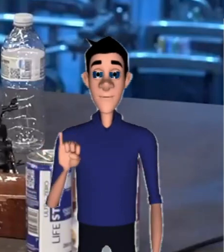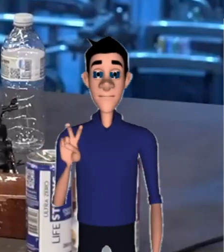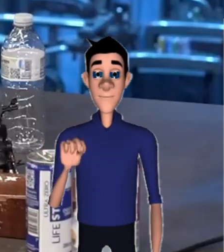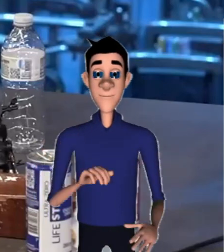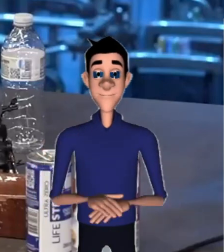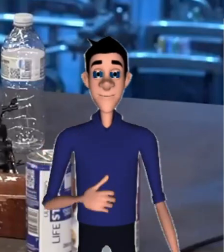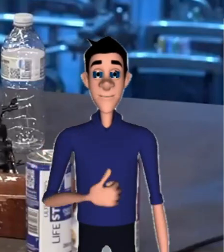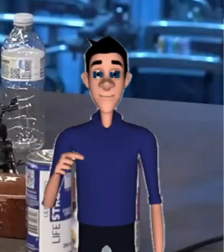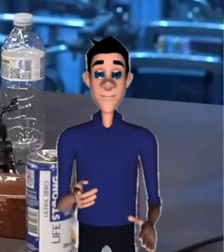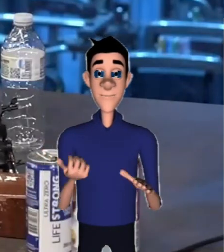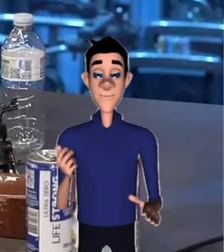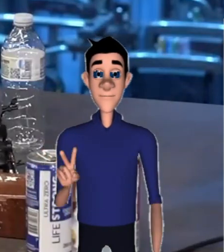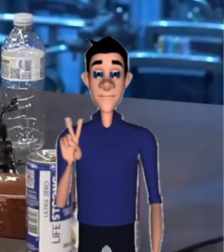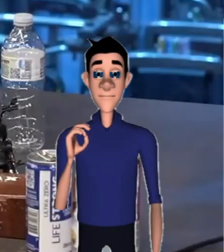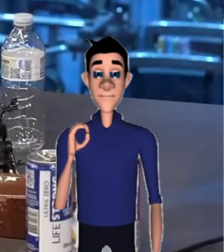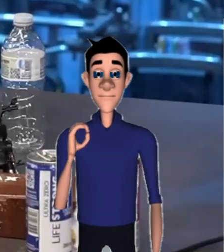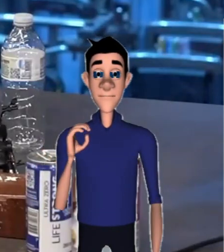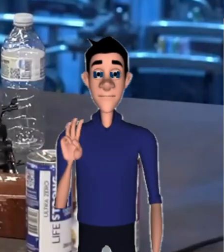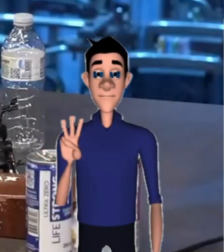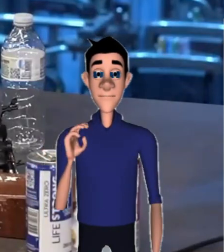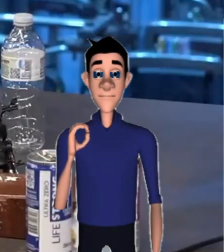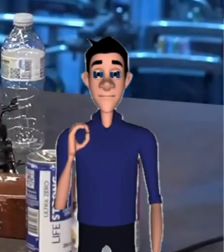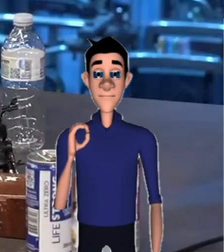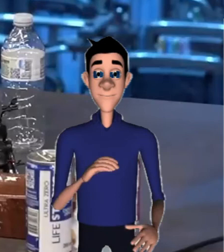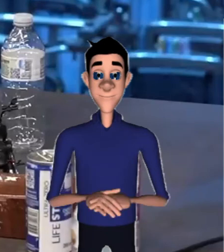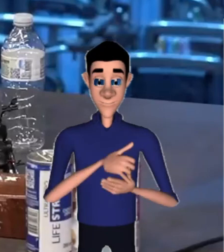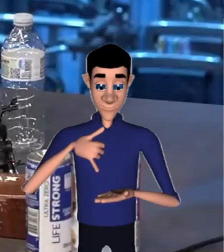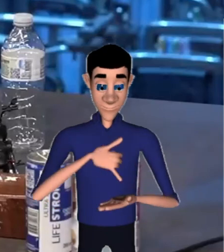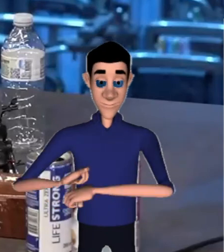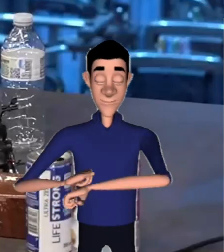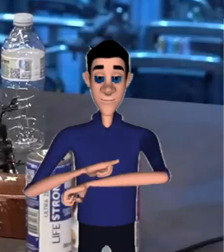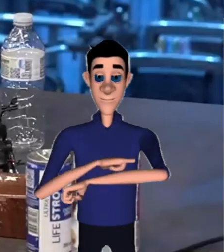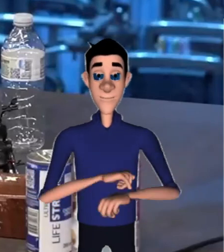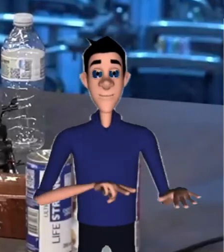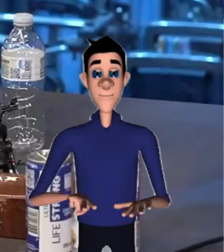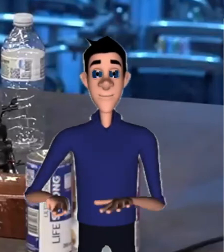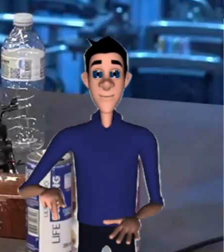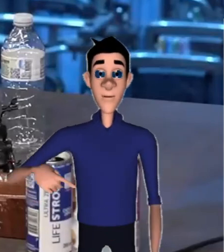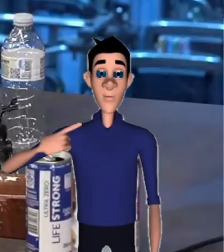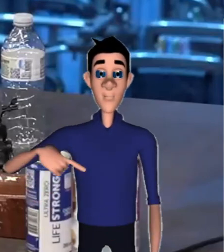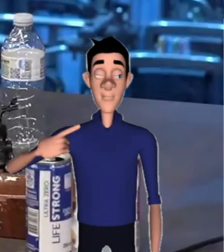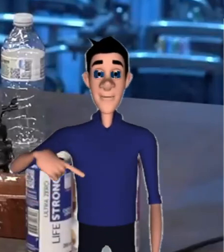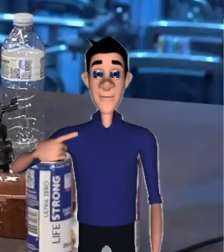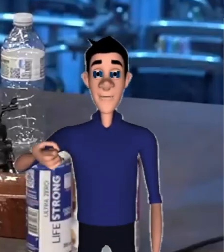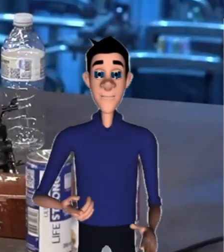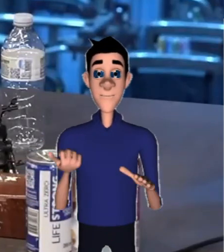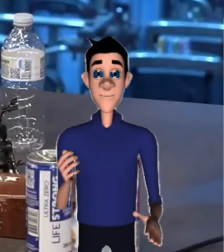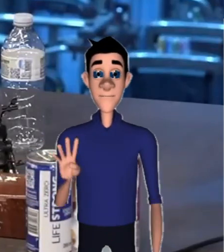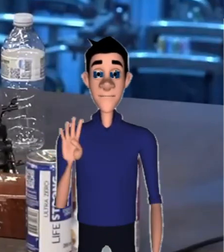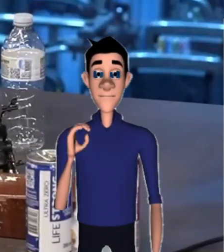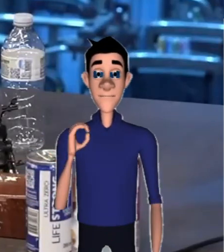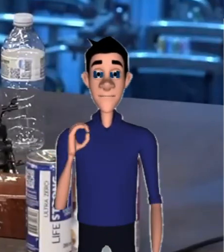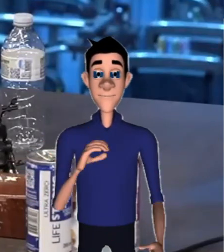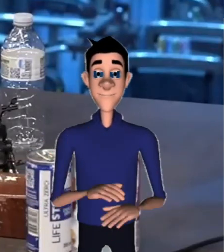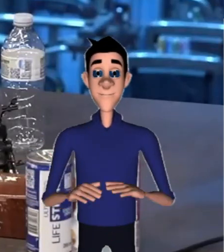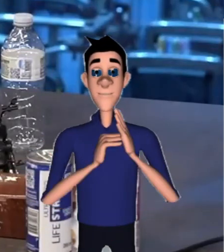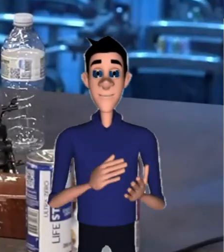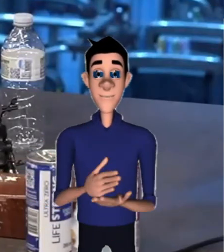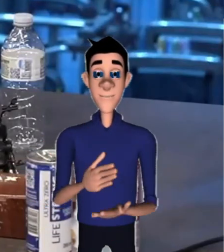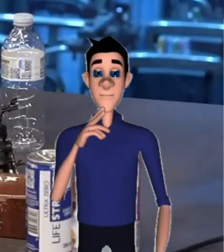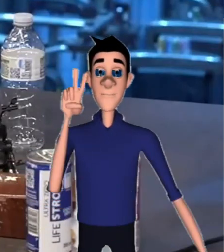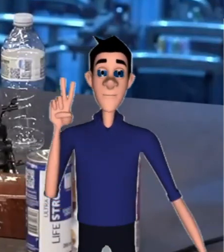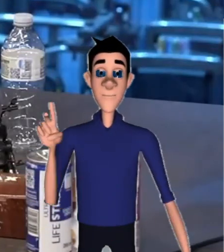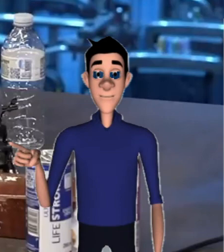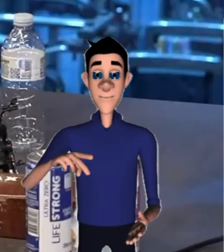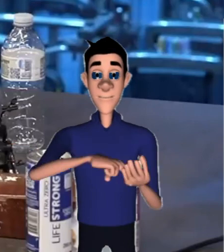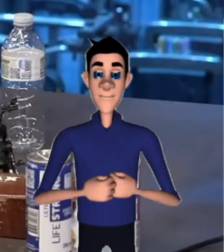que ele é. Acabei de ver o podcast de ontem, muito bom. Júlio, quando veremos você passando um treino para o Gorila? Abraço a todos